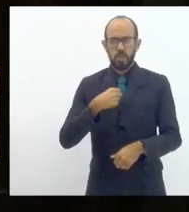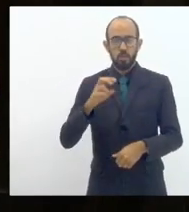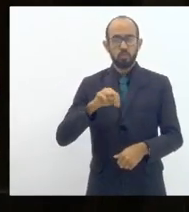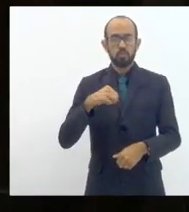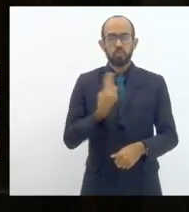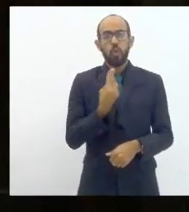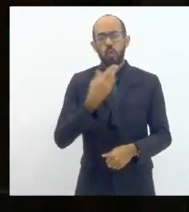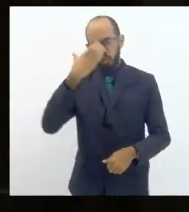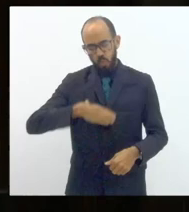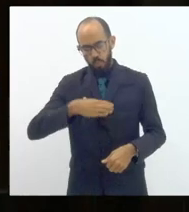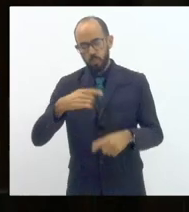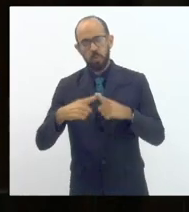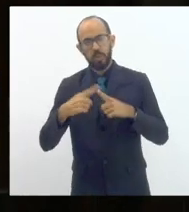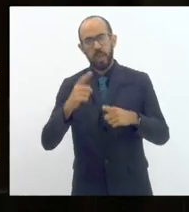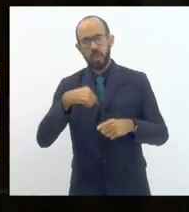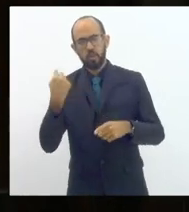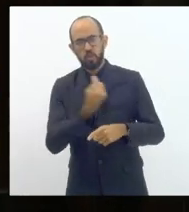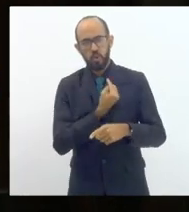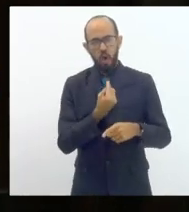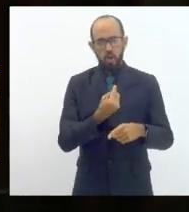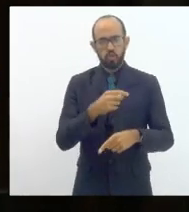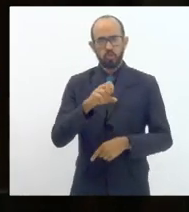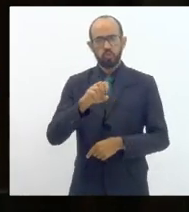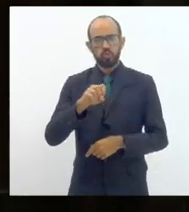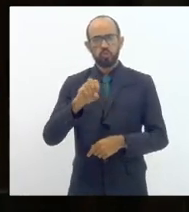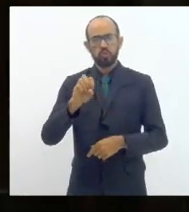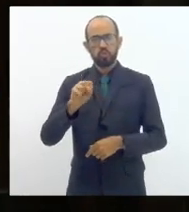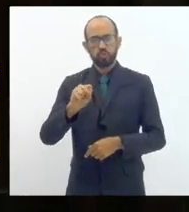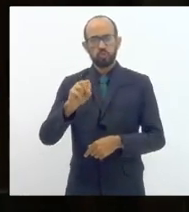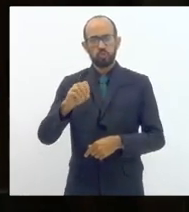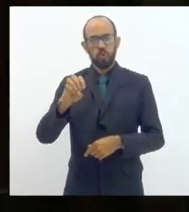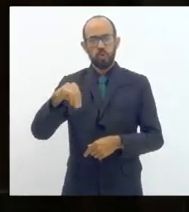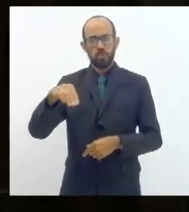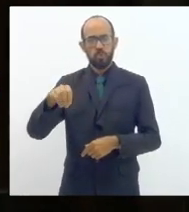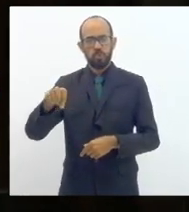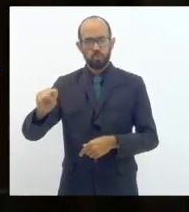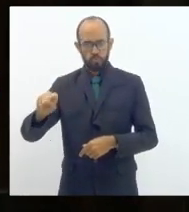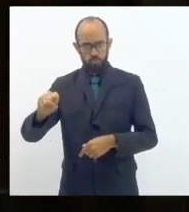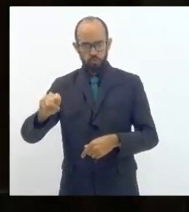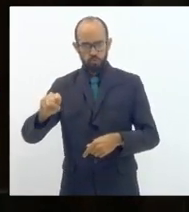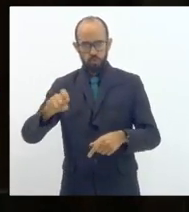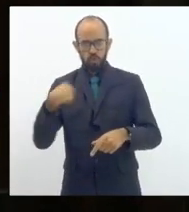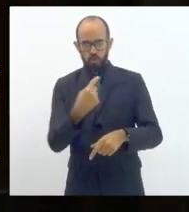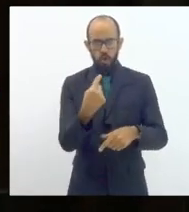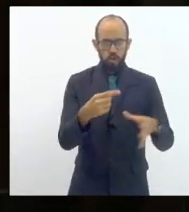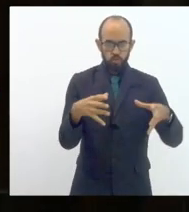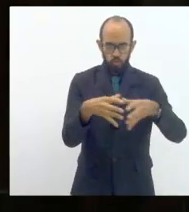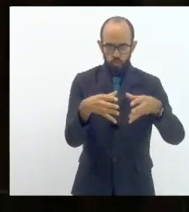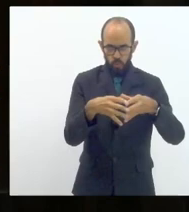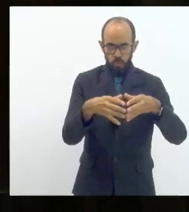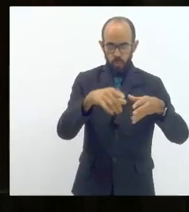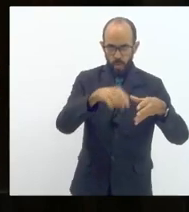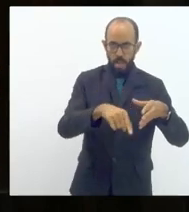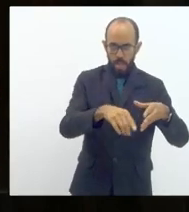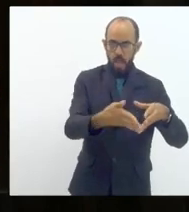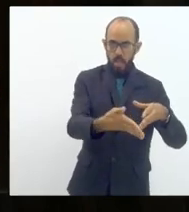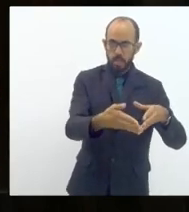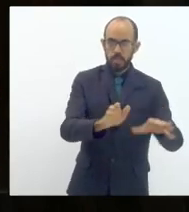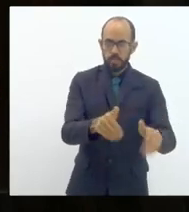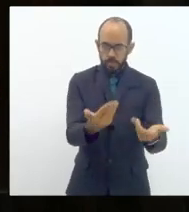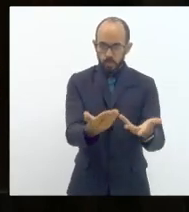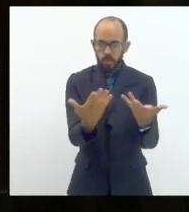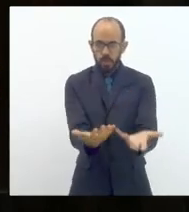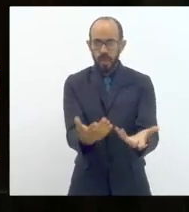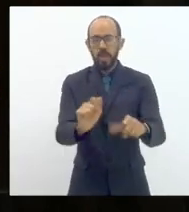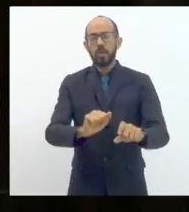nós somos, que representa esse momento. Nós somos a educação, nós fazemos a transformação, e eu gostaria de contar com vocês